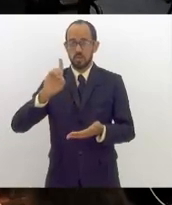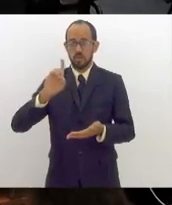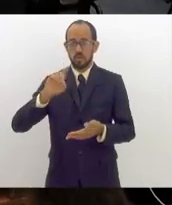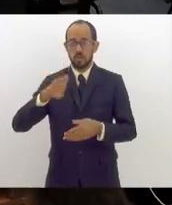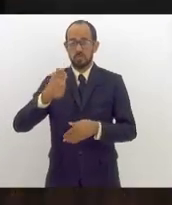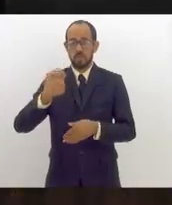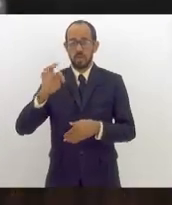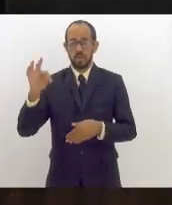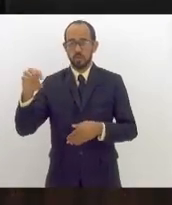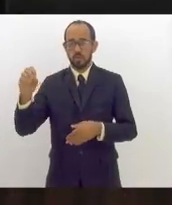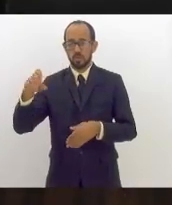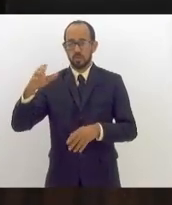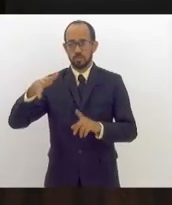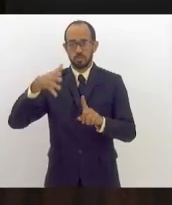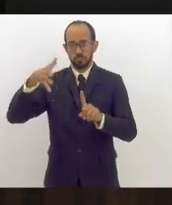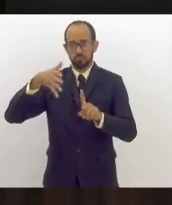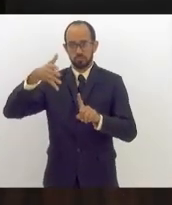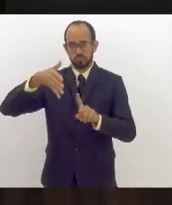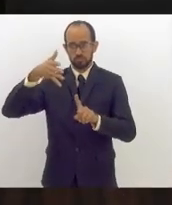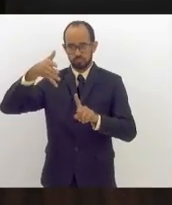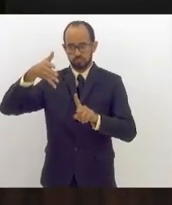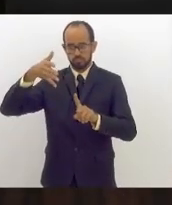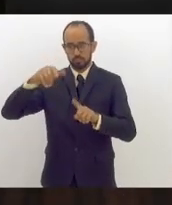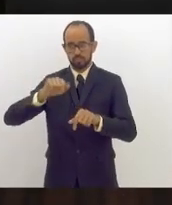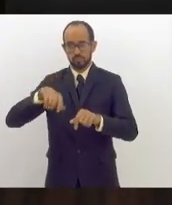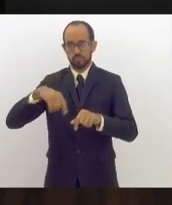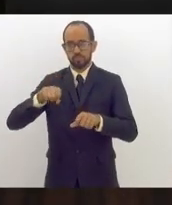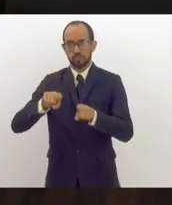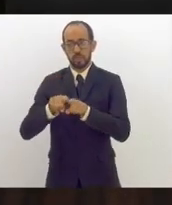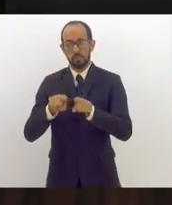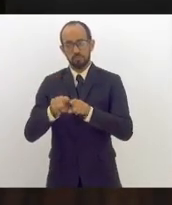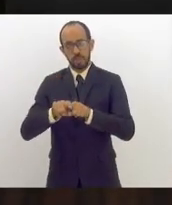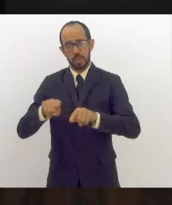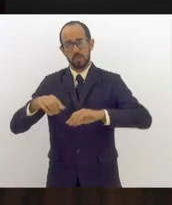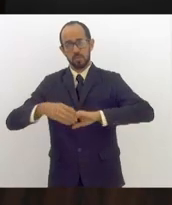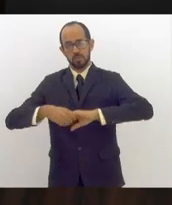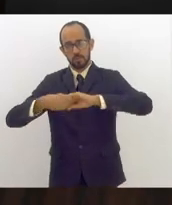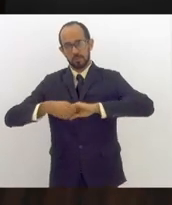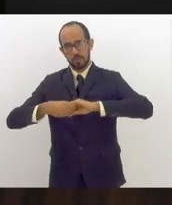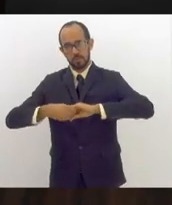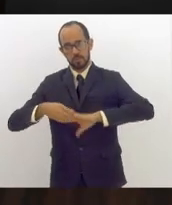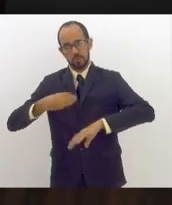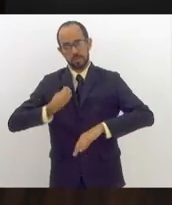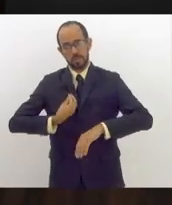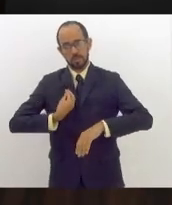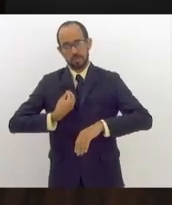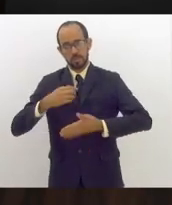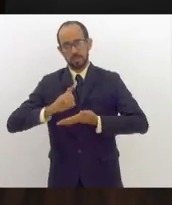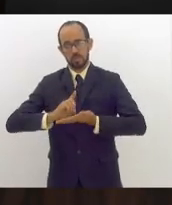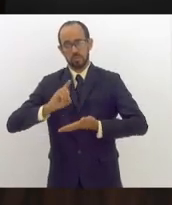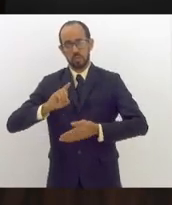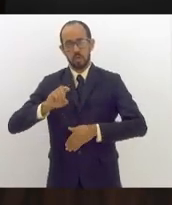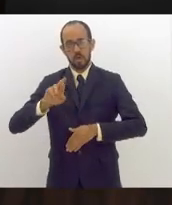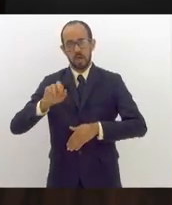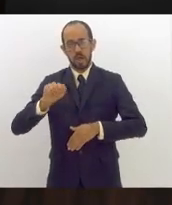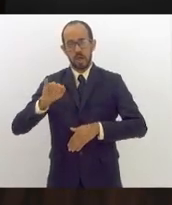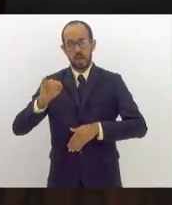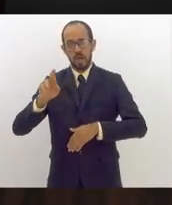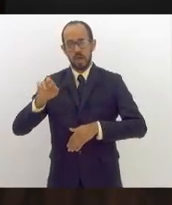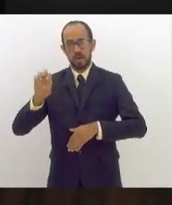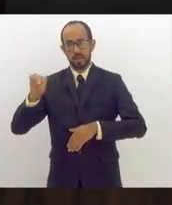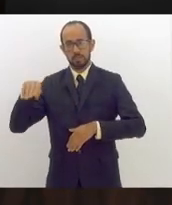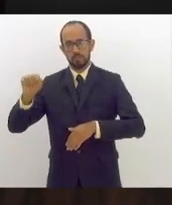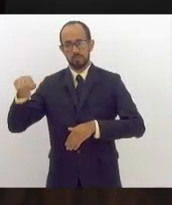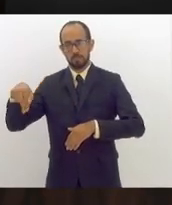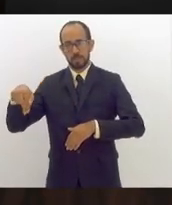Beto Simonetti para usar a Tribuna e saúde também agradeço a presença do Dr hariman e Doutor daminha